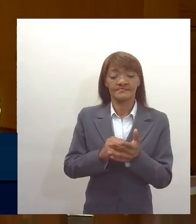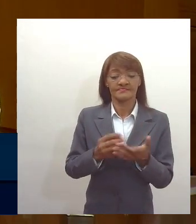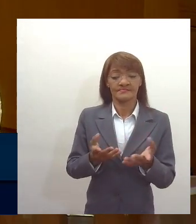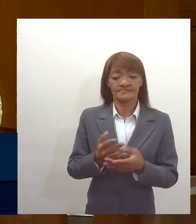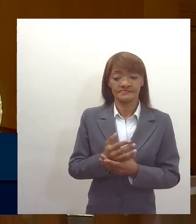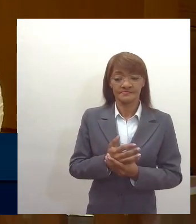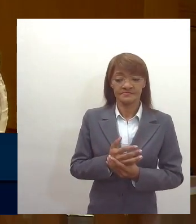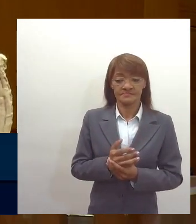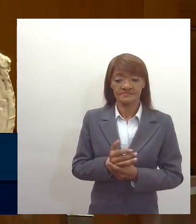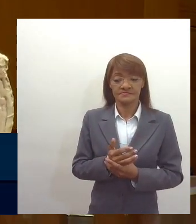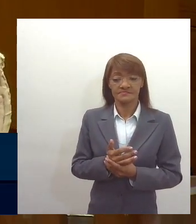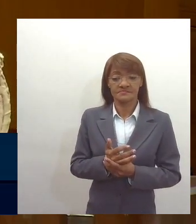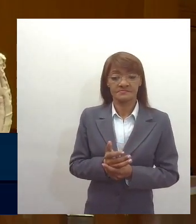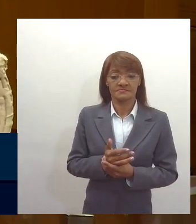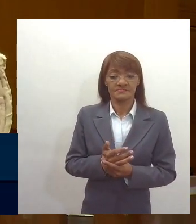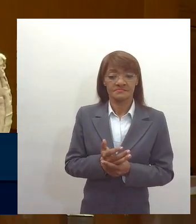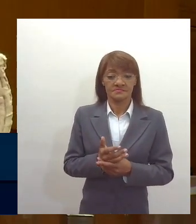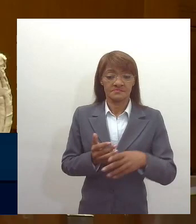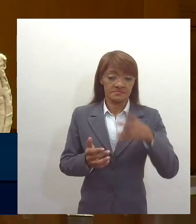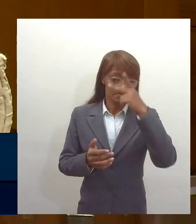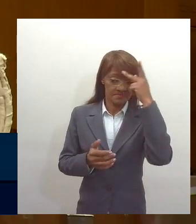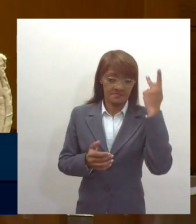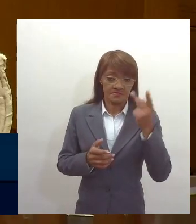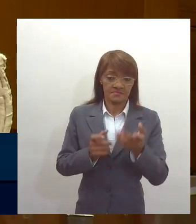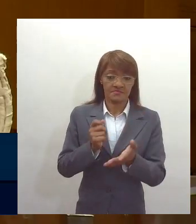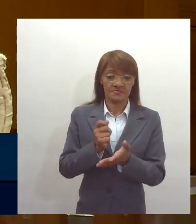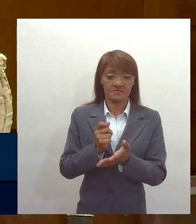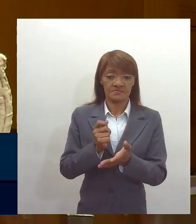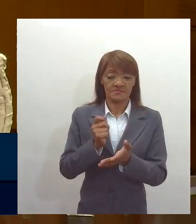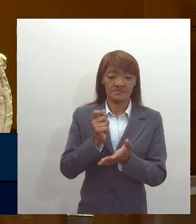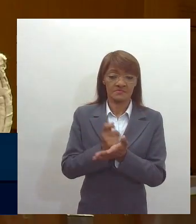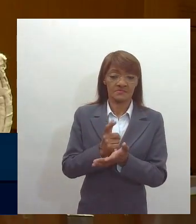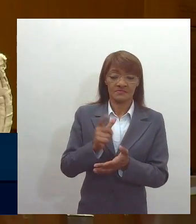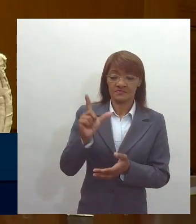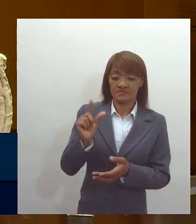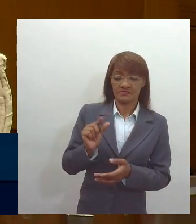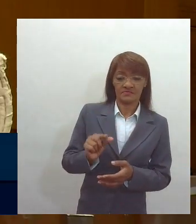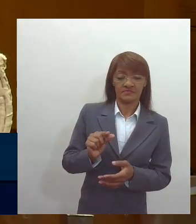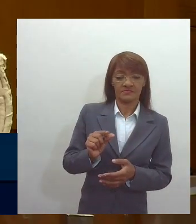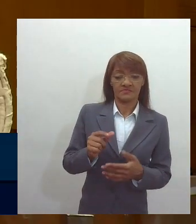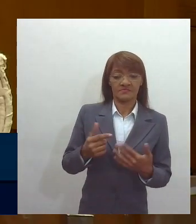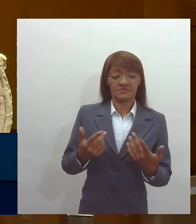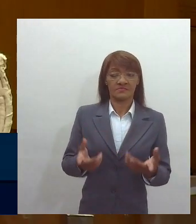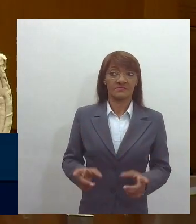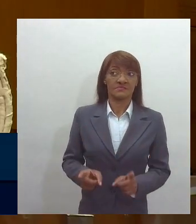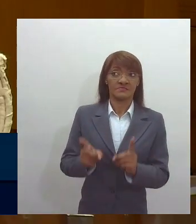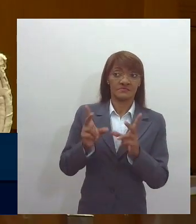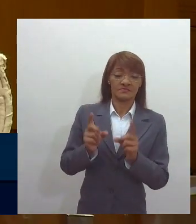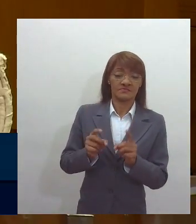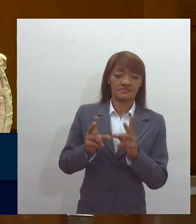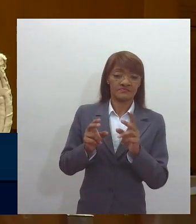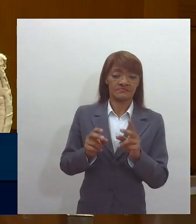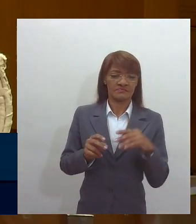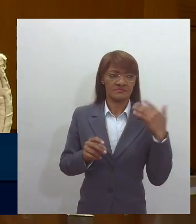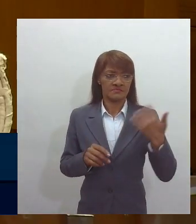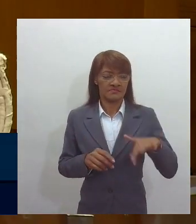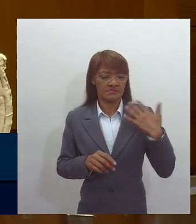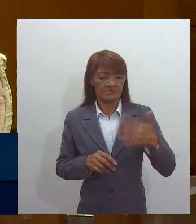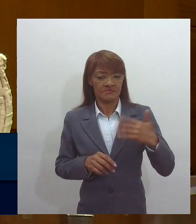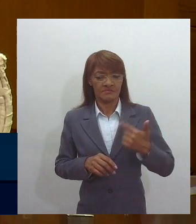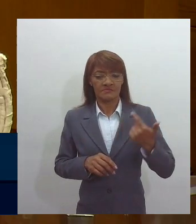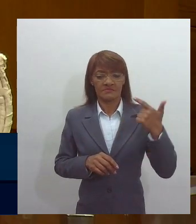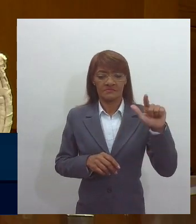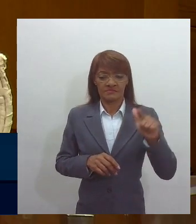valor muito baixo e acaba repassando, né, valores muito altos. A associação lá de